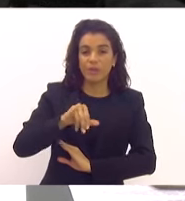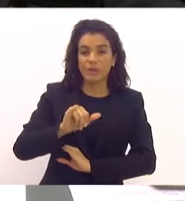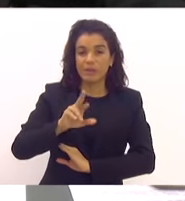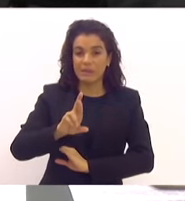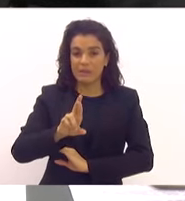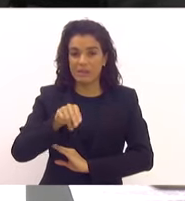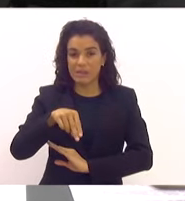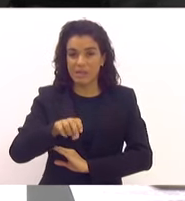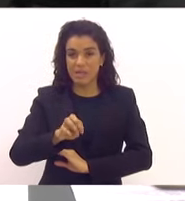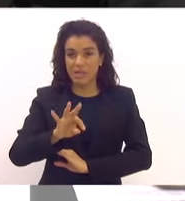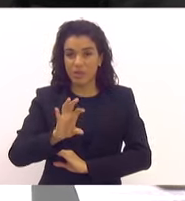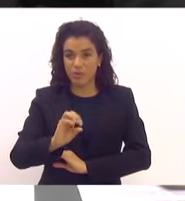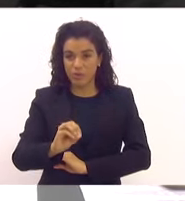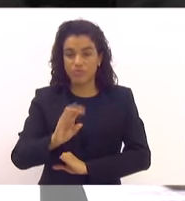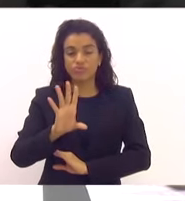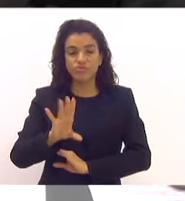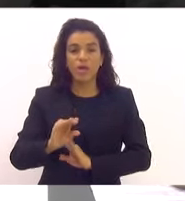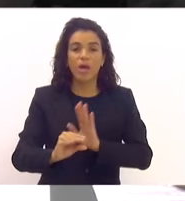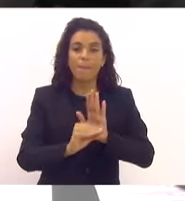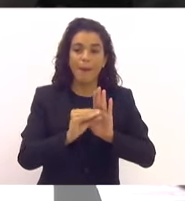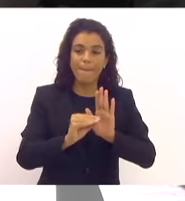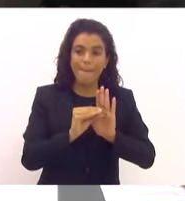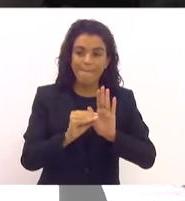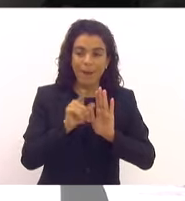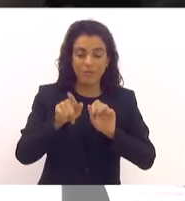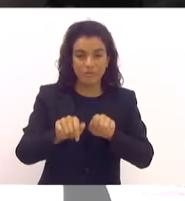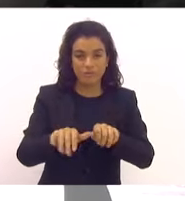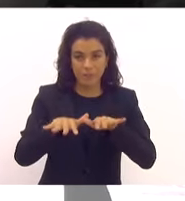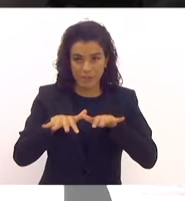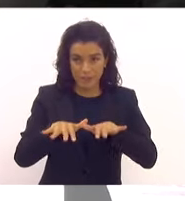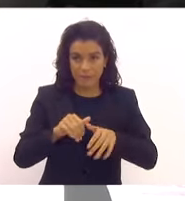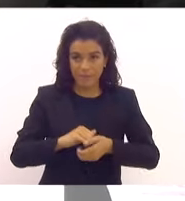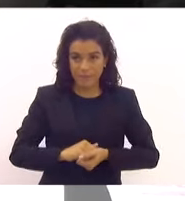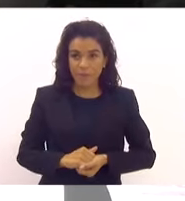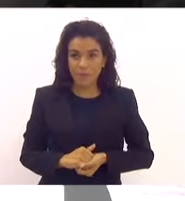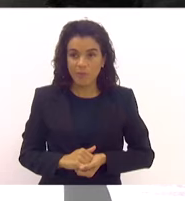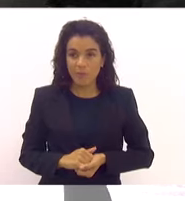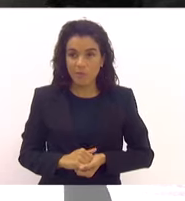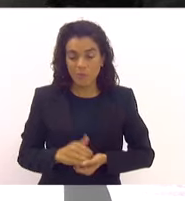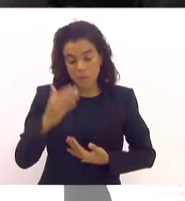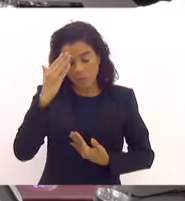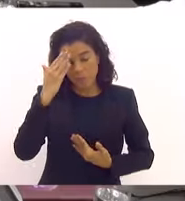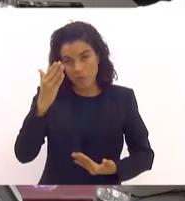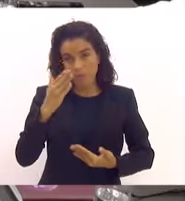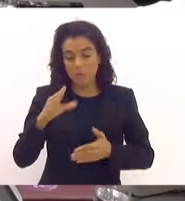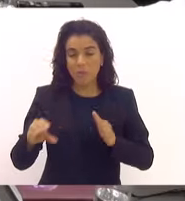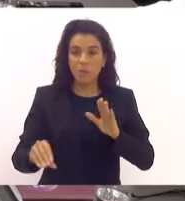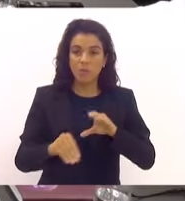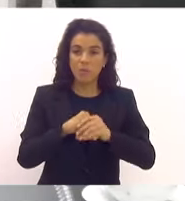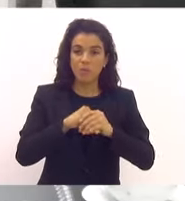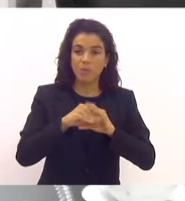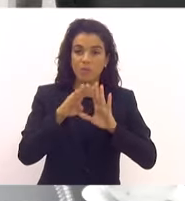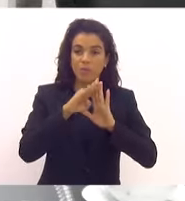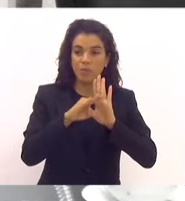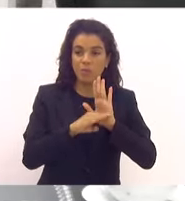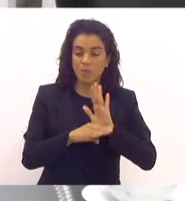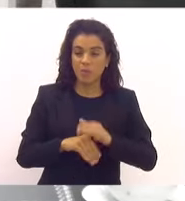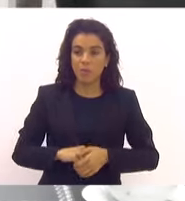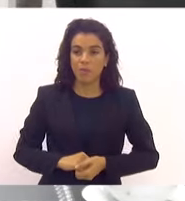foi a plenário, recebeu emenda, o parecer só sobre as emendas. Perfeito. Muito obrigado. Está incluído na próxima sessão, deputado Luiz